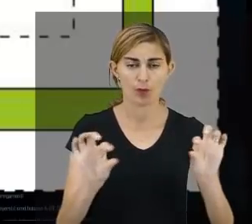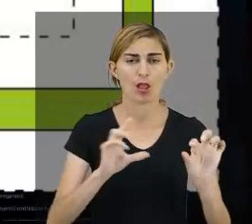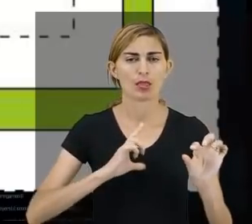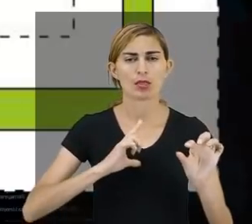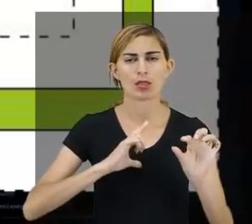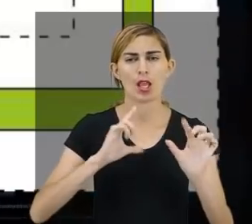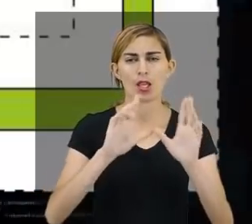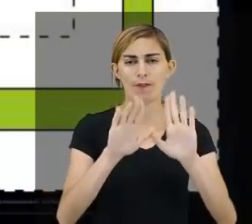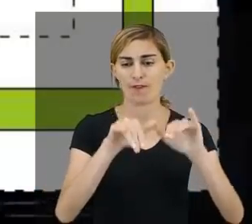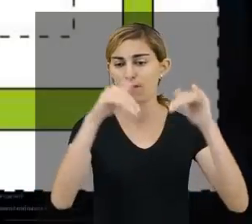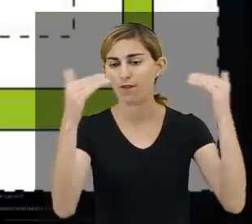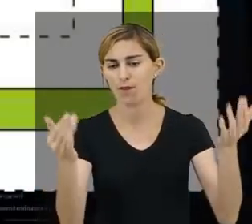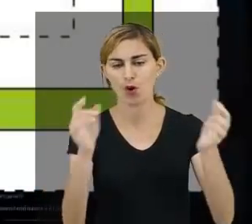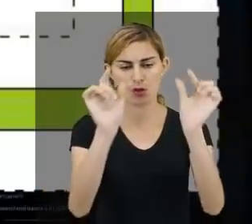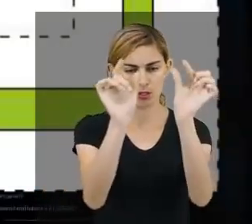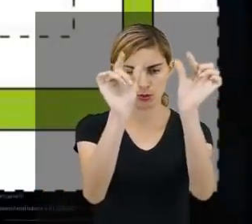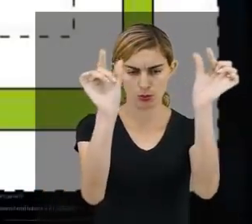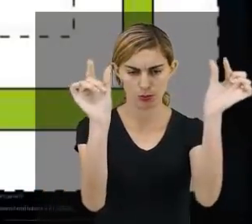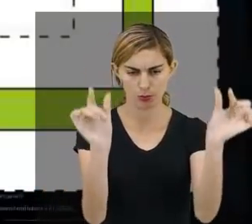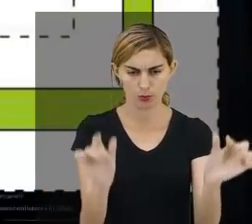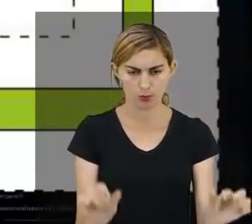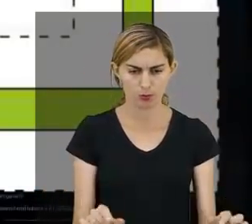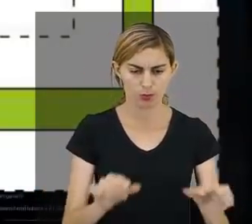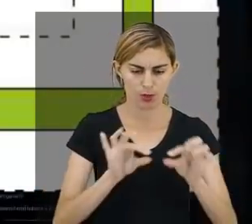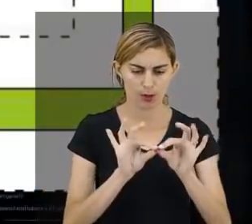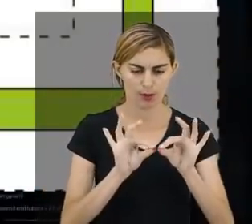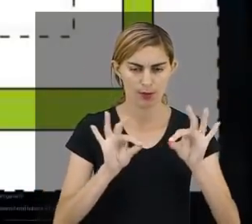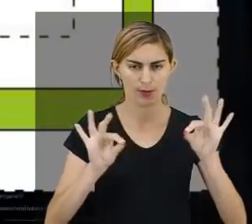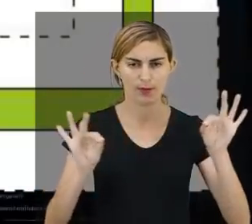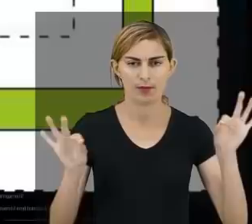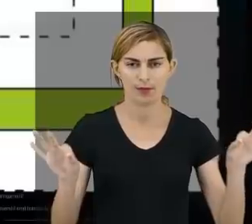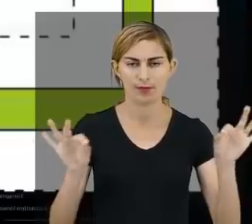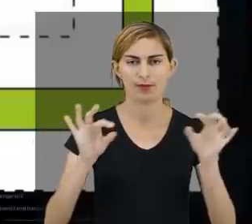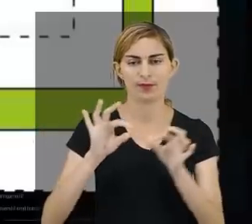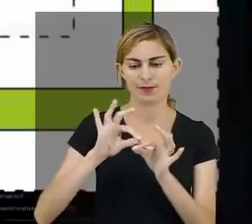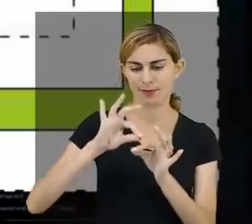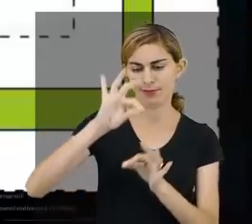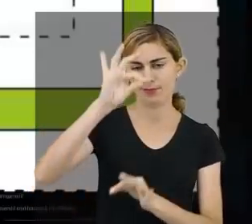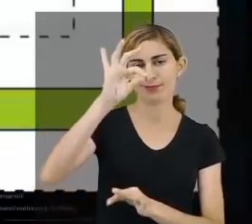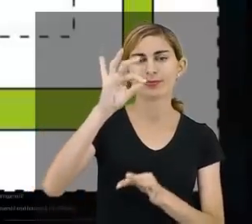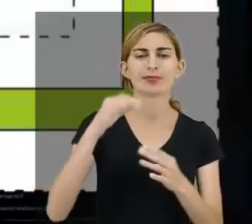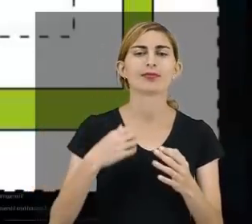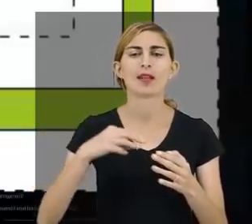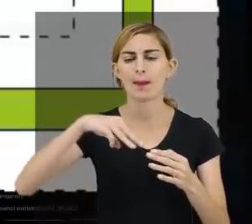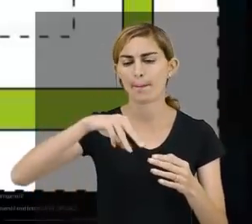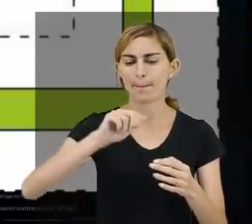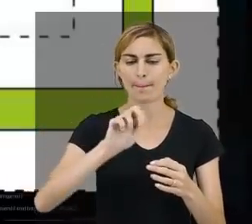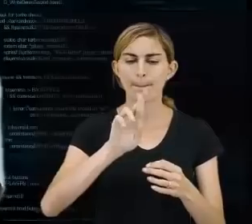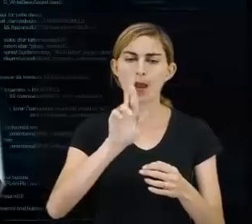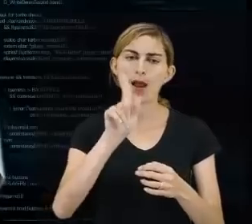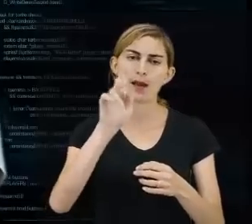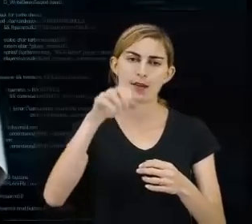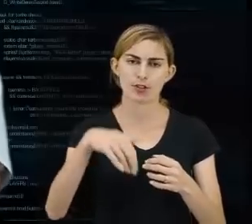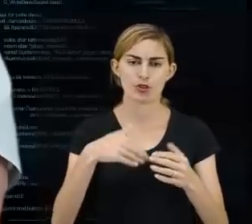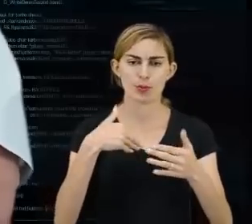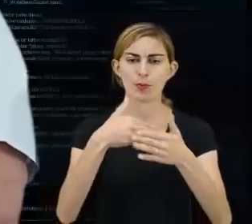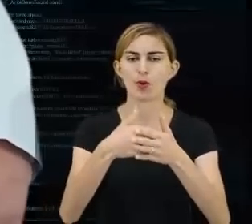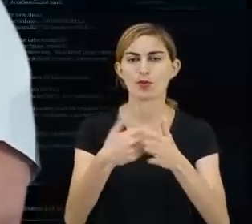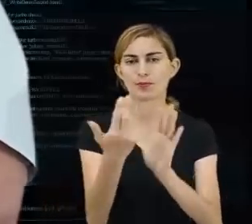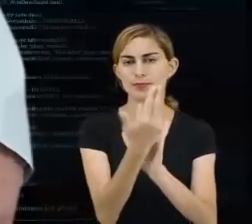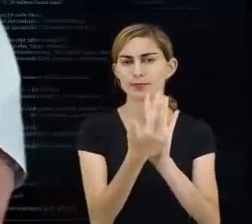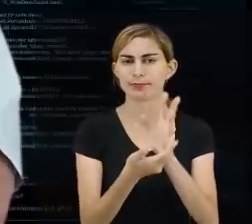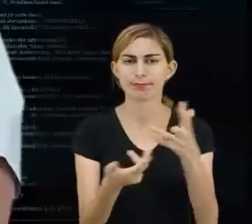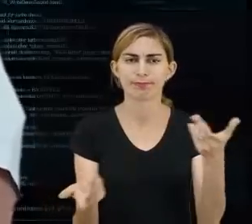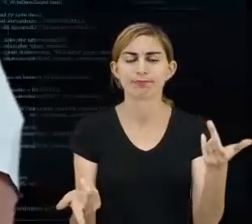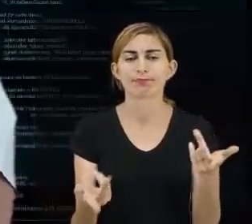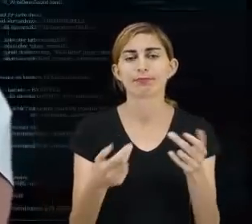a borda e você tem uma margem para o próximo elemento. Essa margem para o próximo elemento,